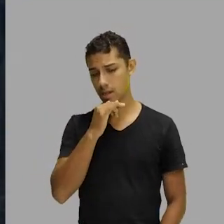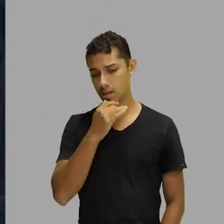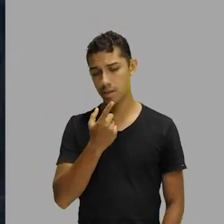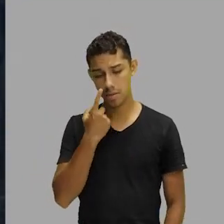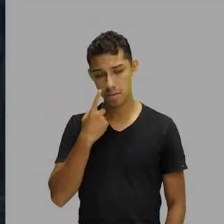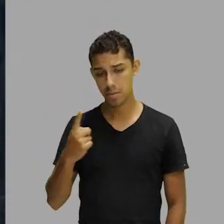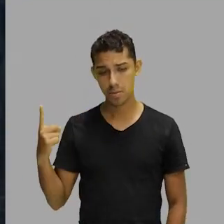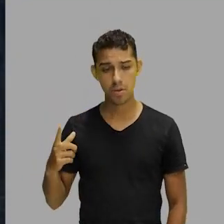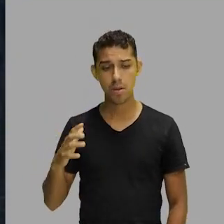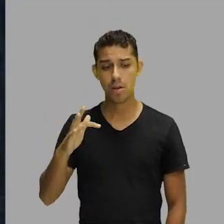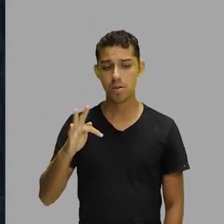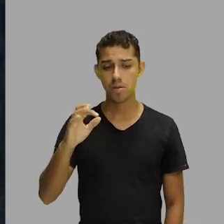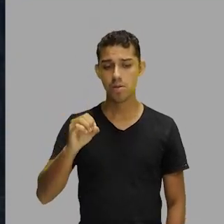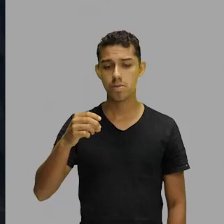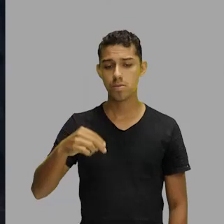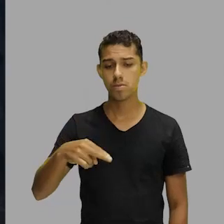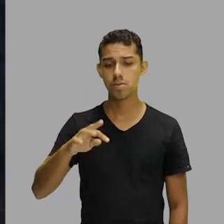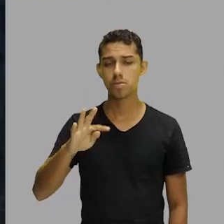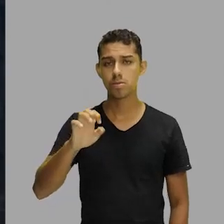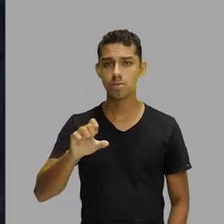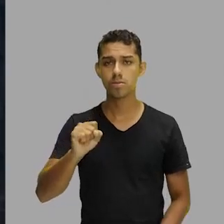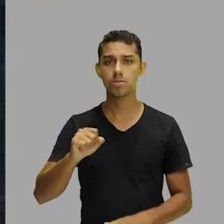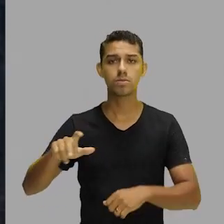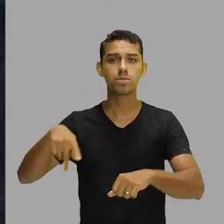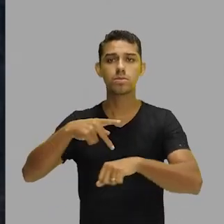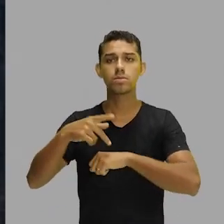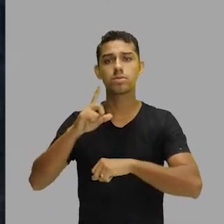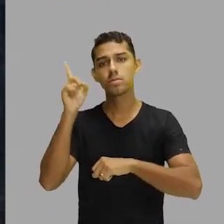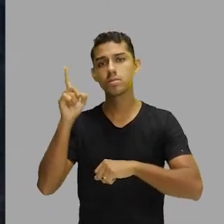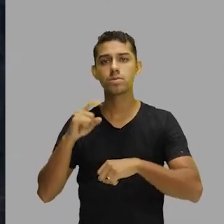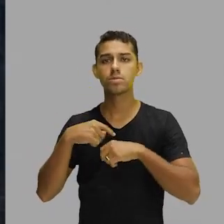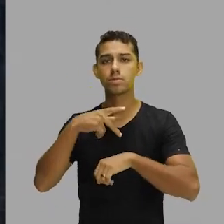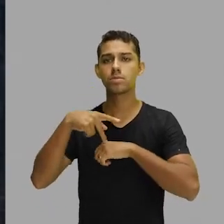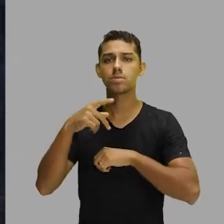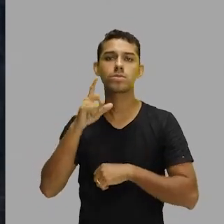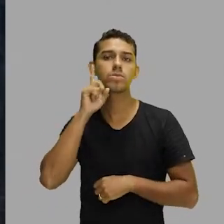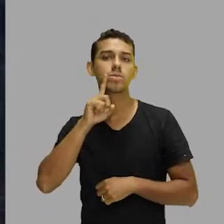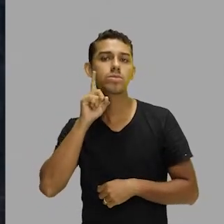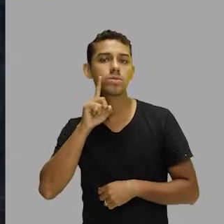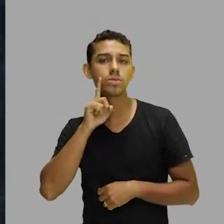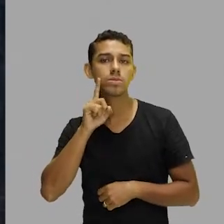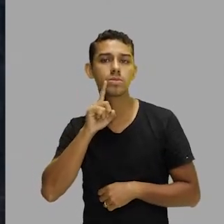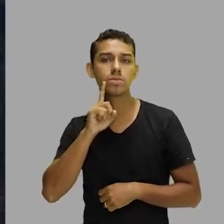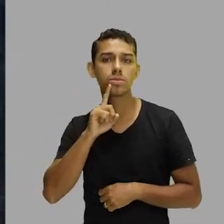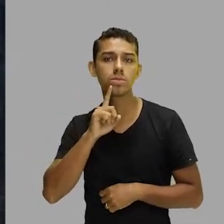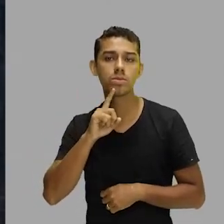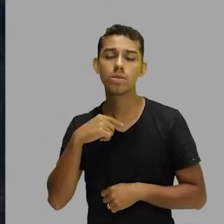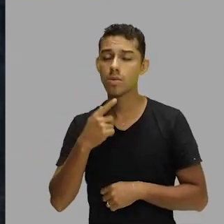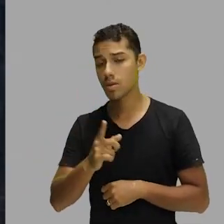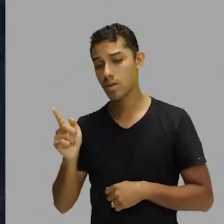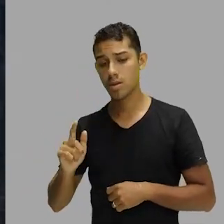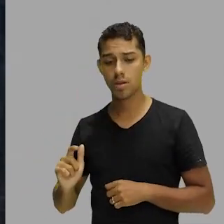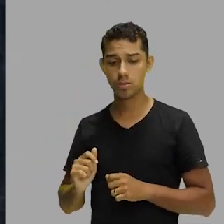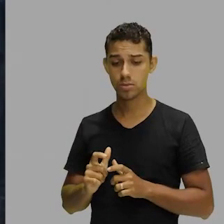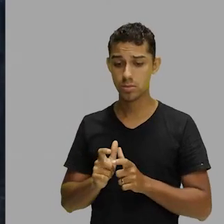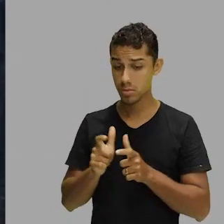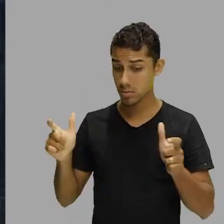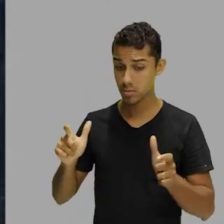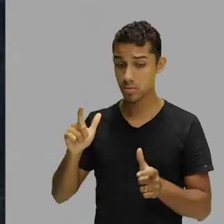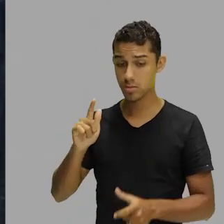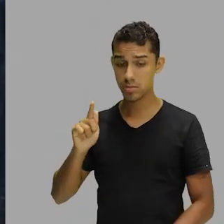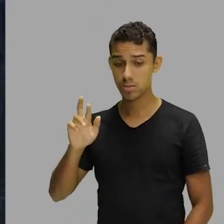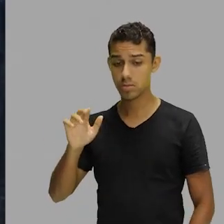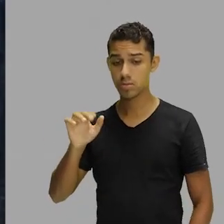fonte termal no Parque dos Estados Unidos. Ali a temperatura da água e o grau de acidez eles são muito elevados,